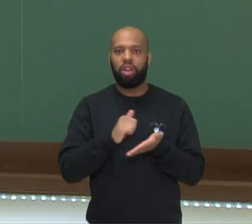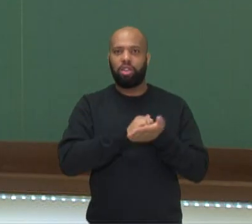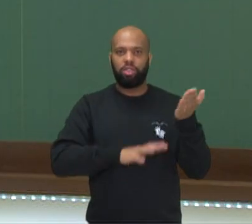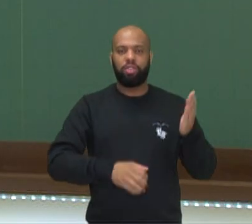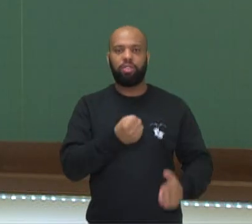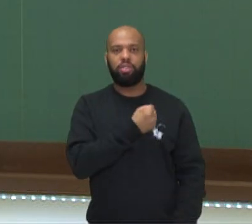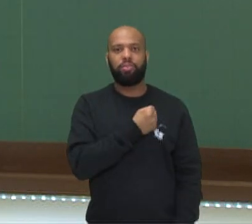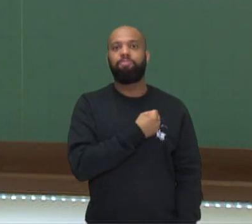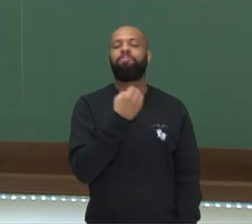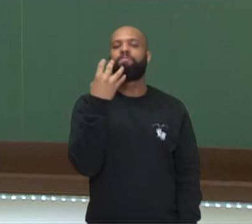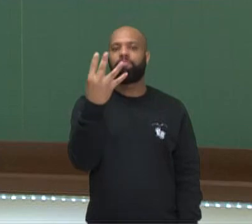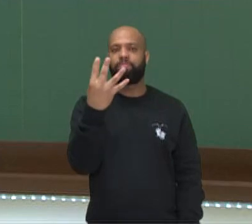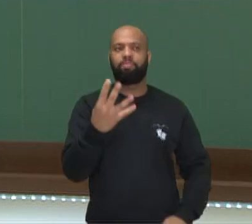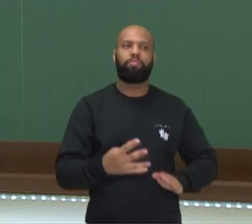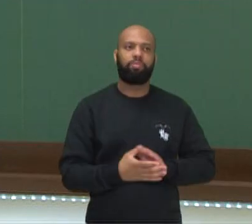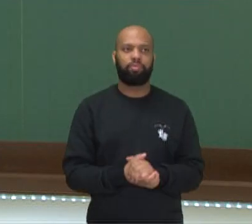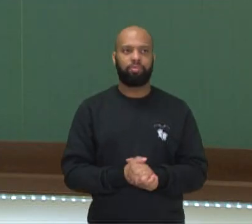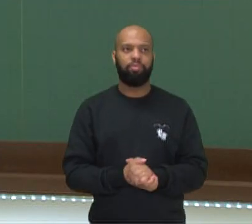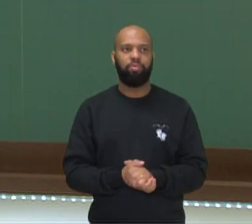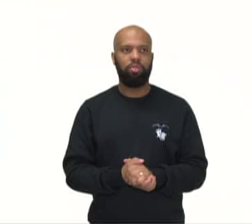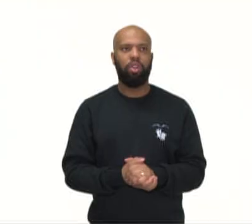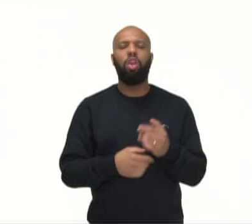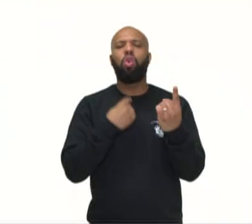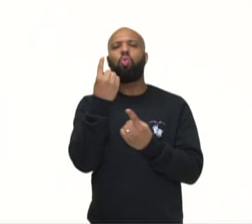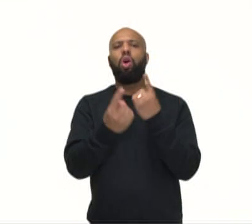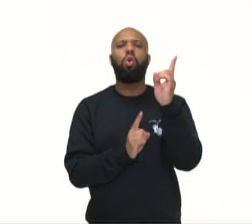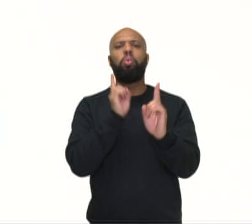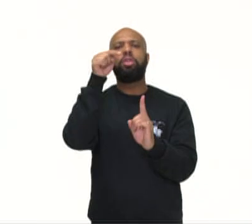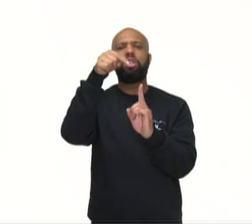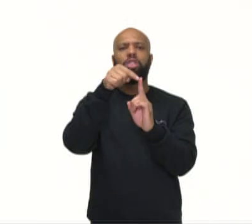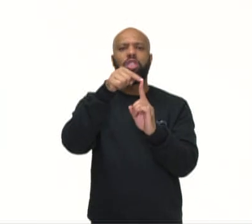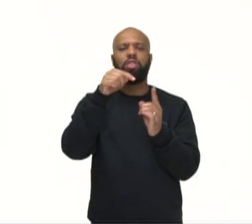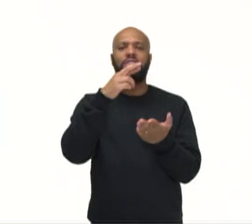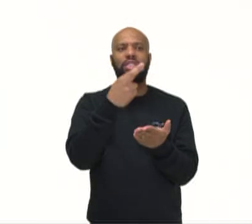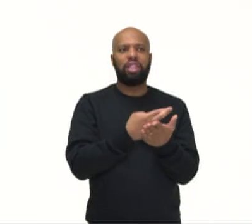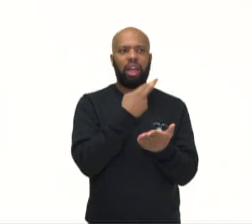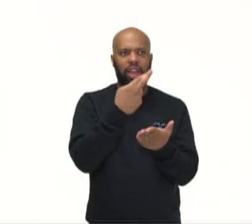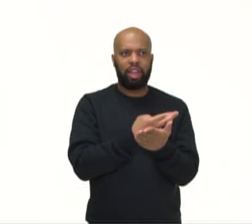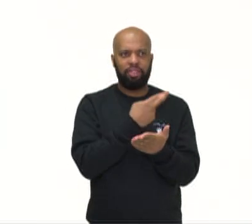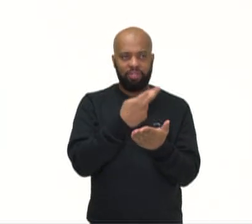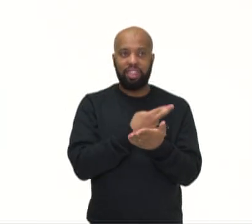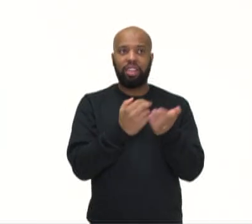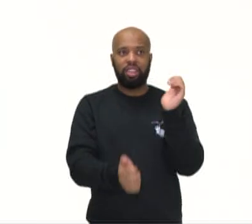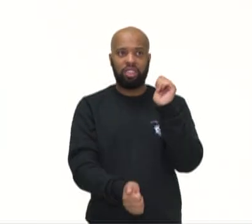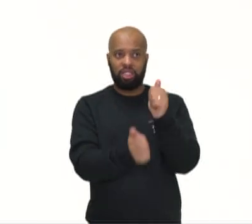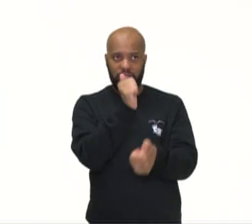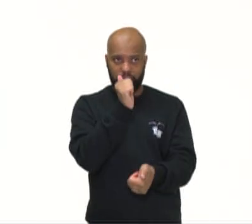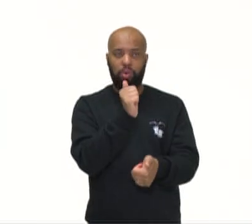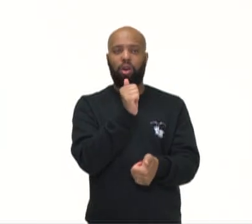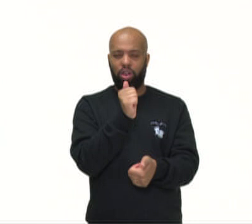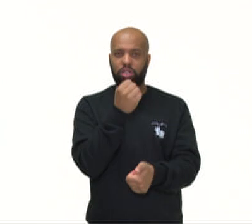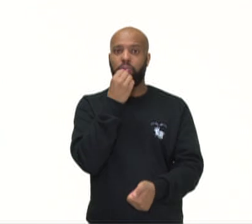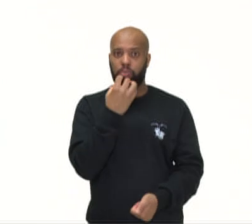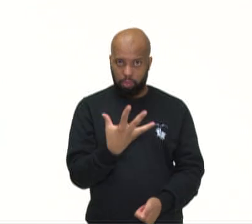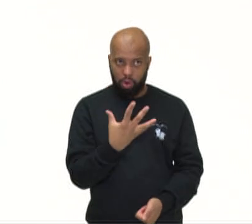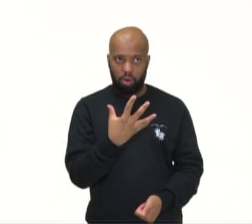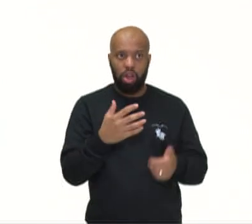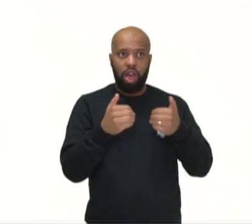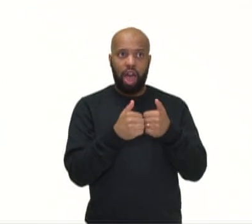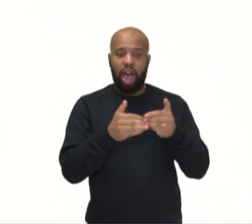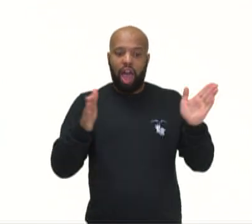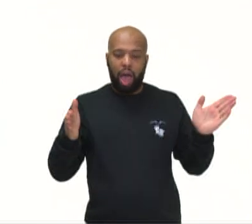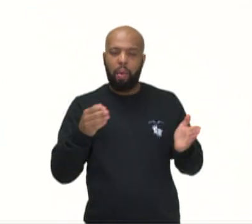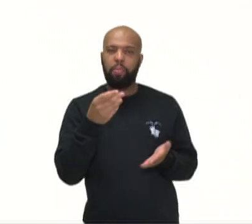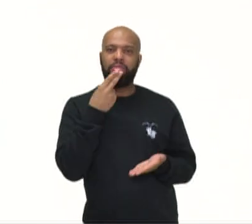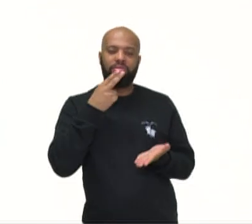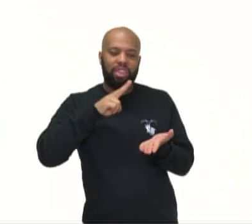E a gente já vai de atividade 4. Qual o objetivo da revista Bom Esporte ao